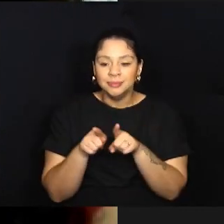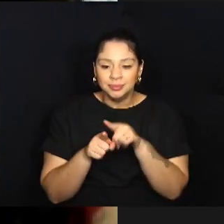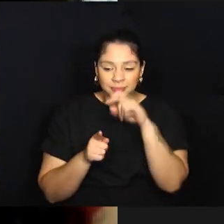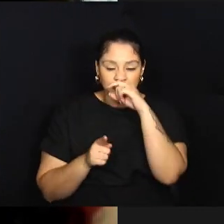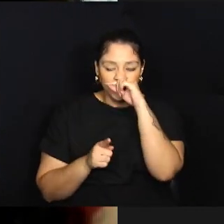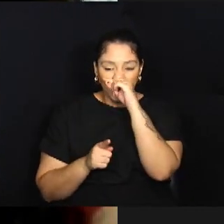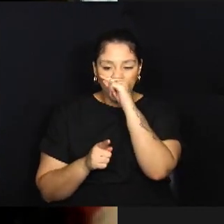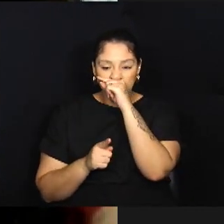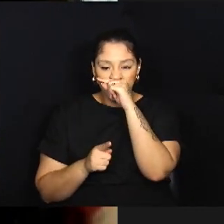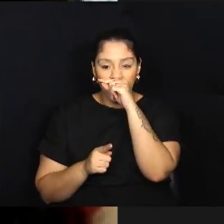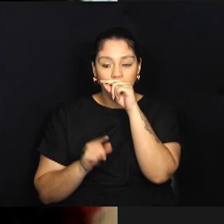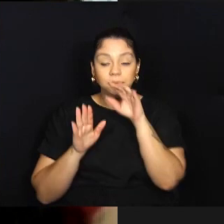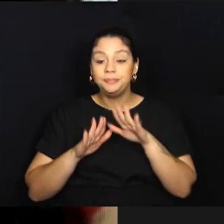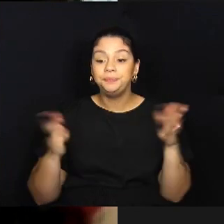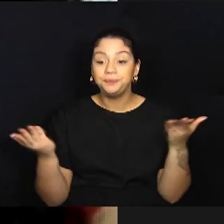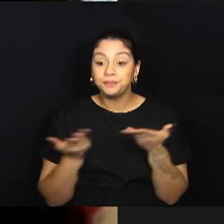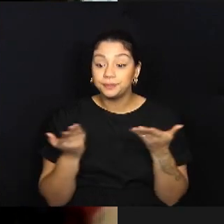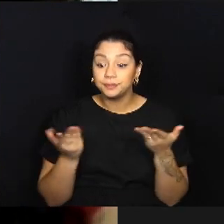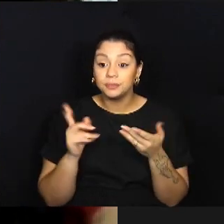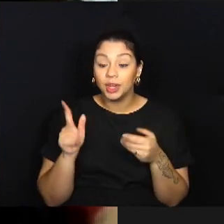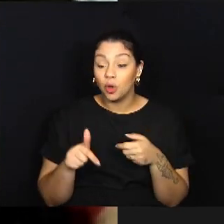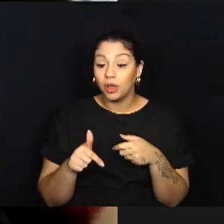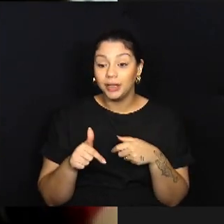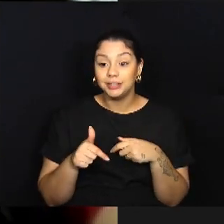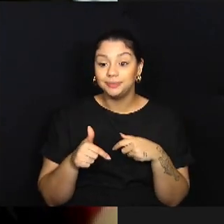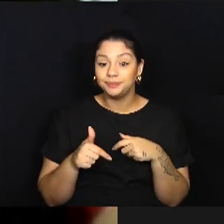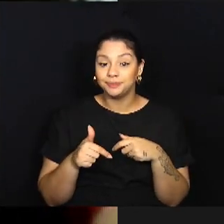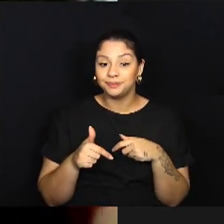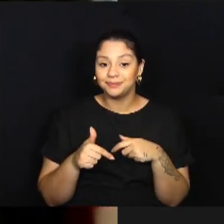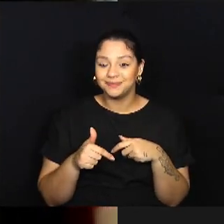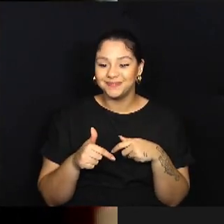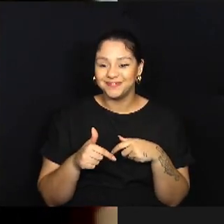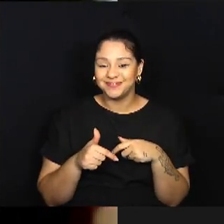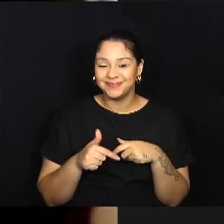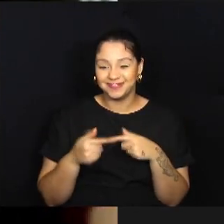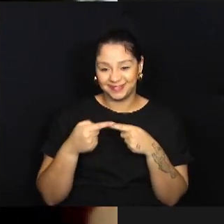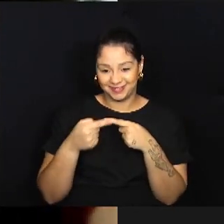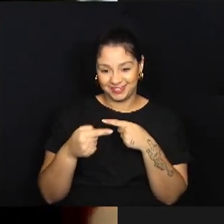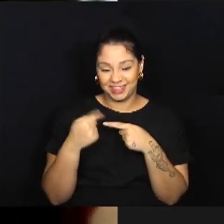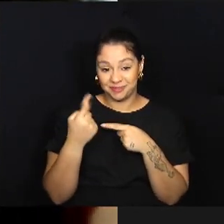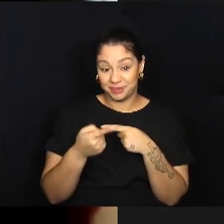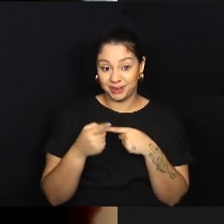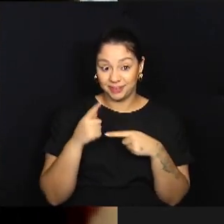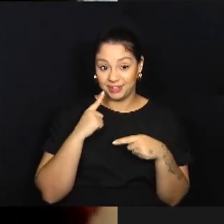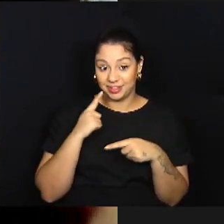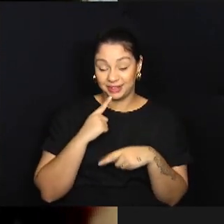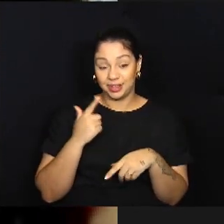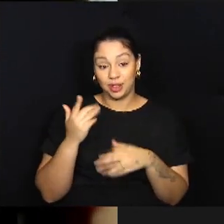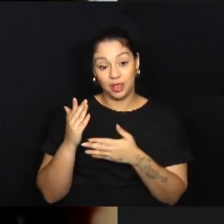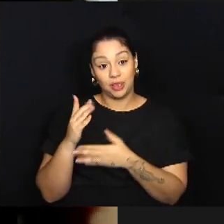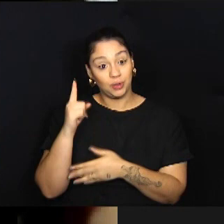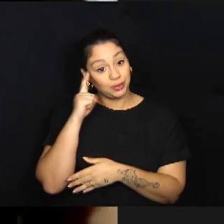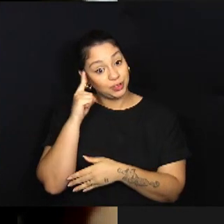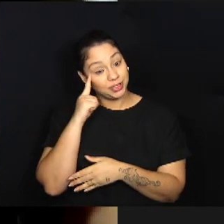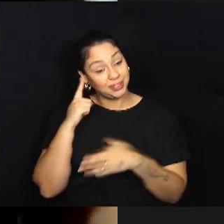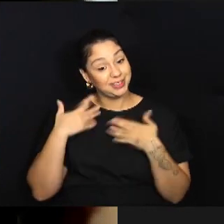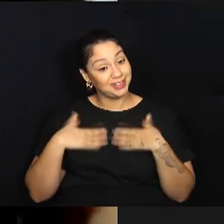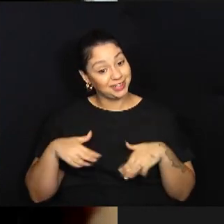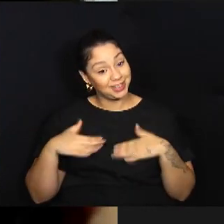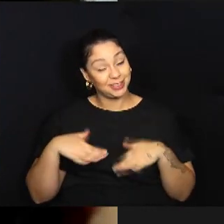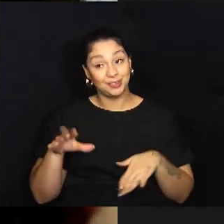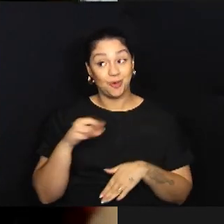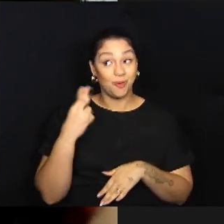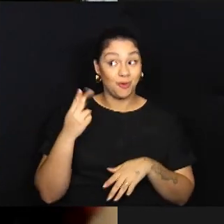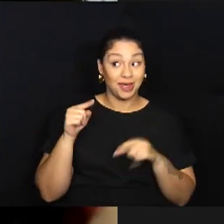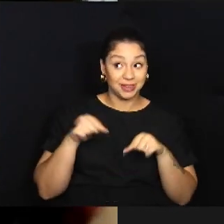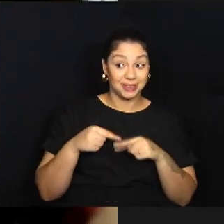vamos produzir agora, vamos escrever, né, a partir da semana que vem, vamos tirar uns dias de descanso, ou talvez já dessa semana começar.